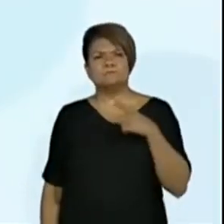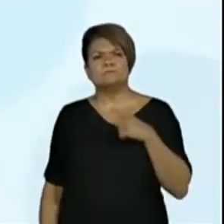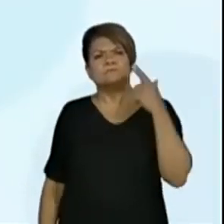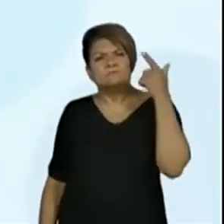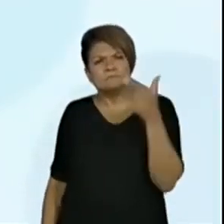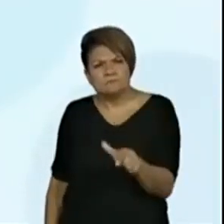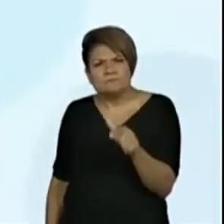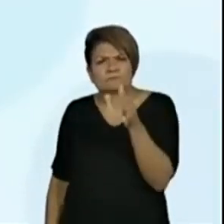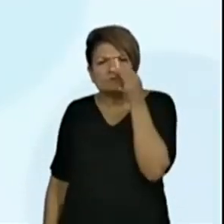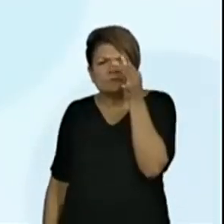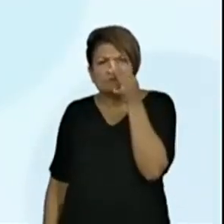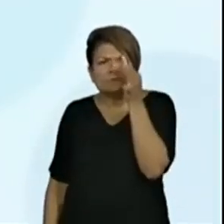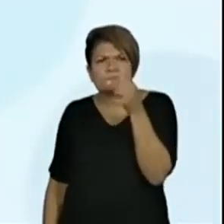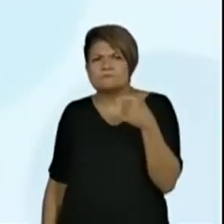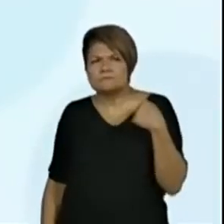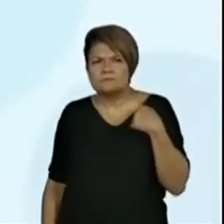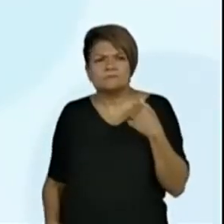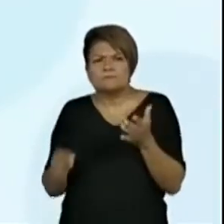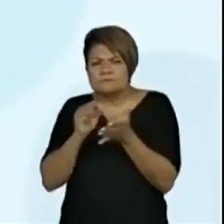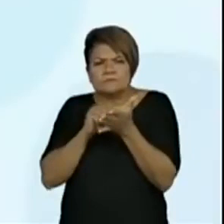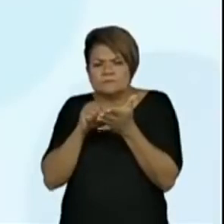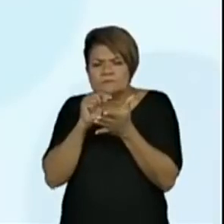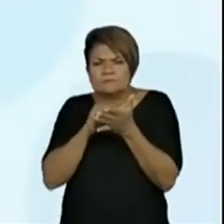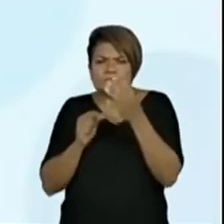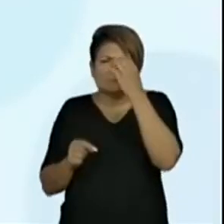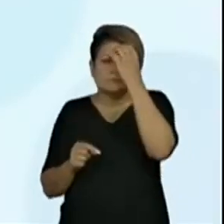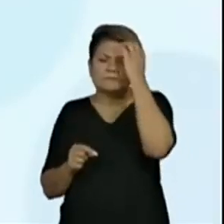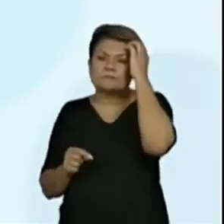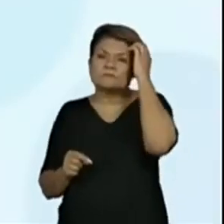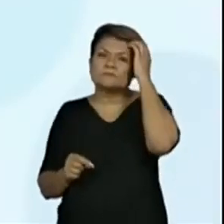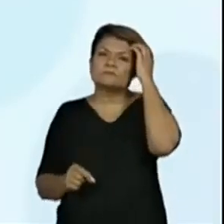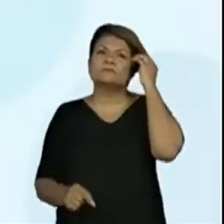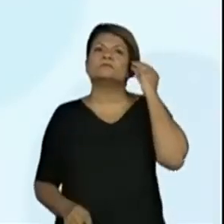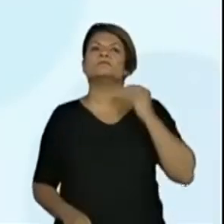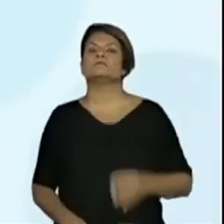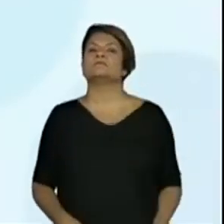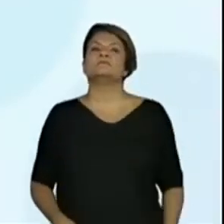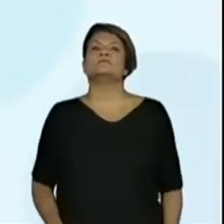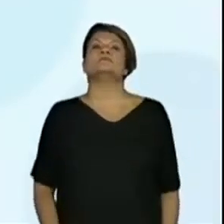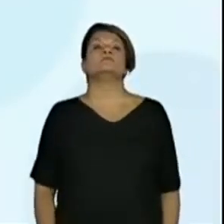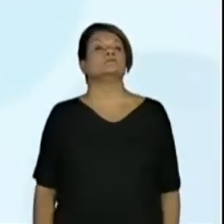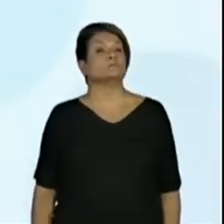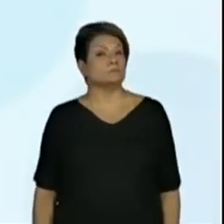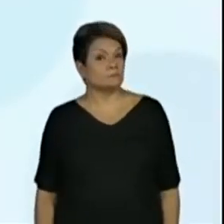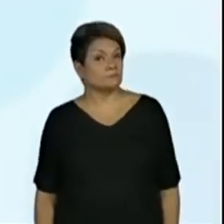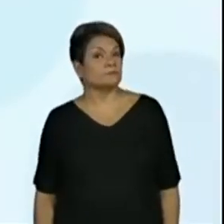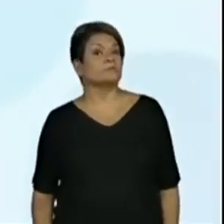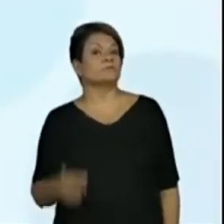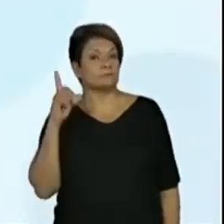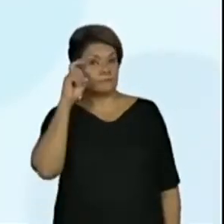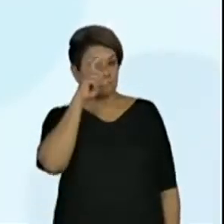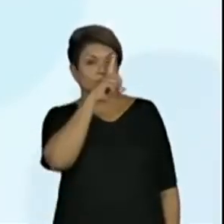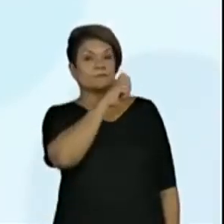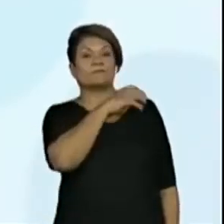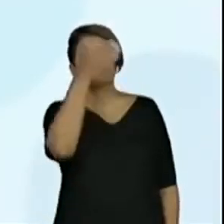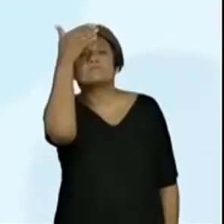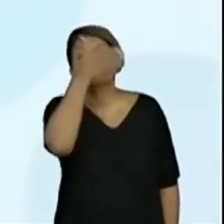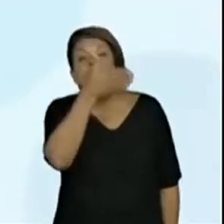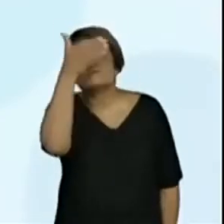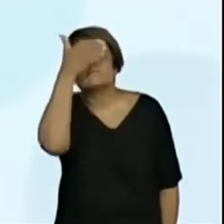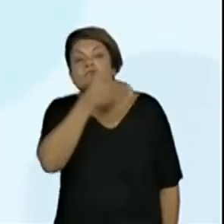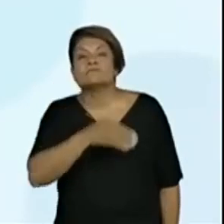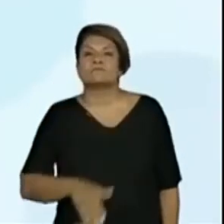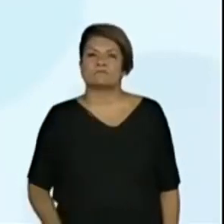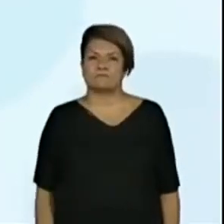alguma flor que eu não contei? 34 flores, professora. Está difícil de enxergar.